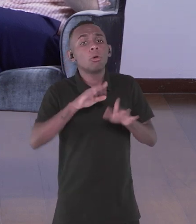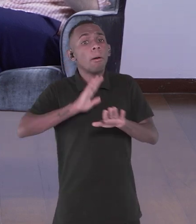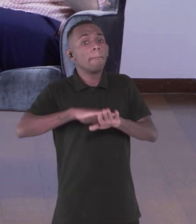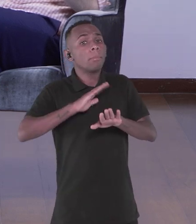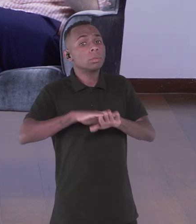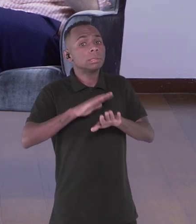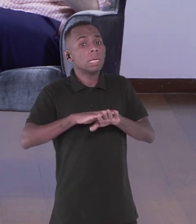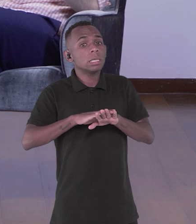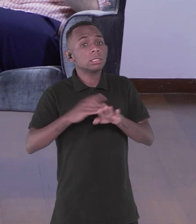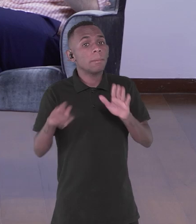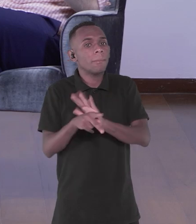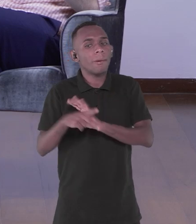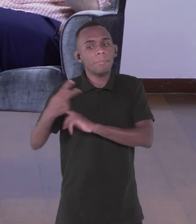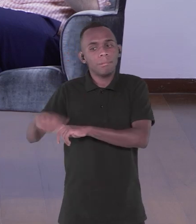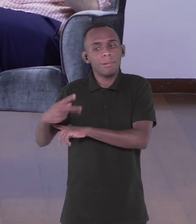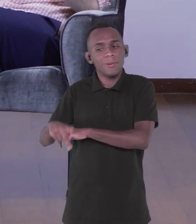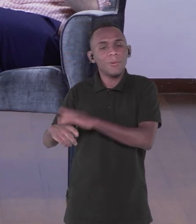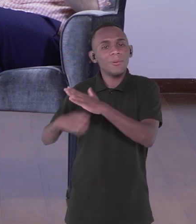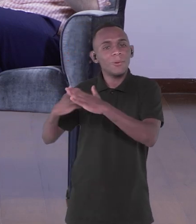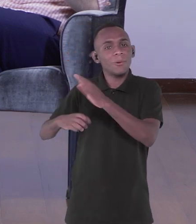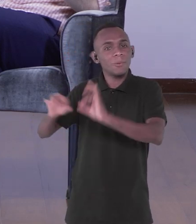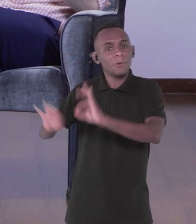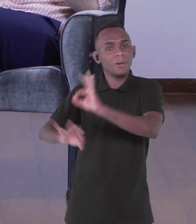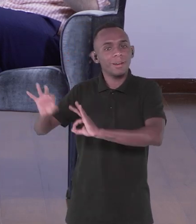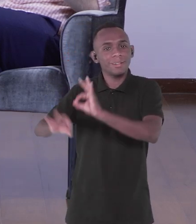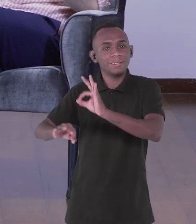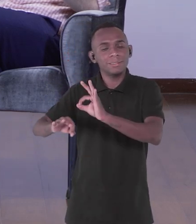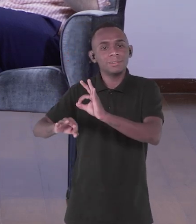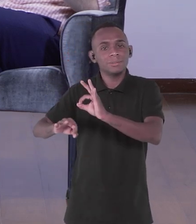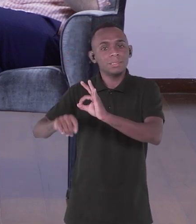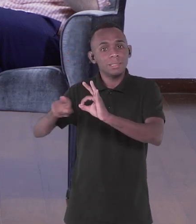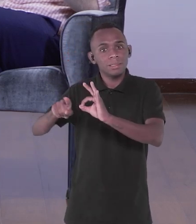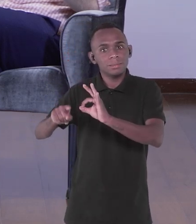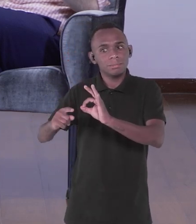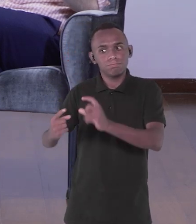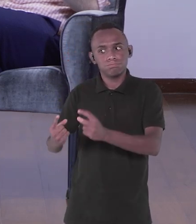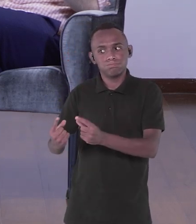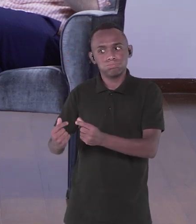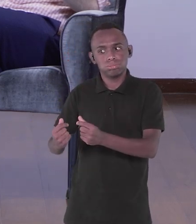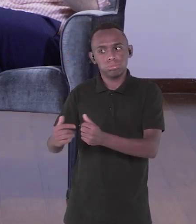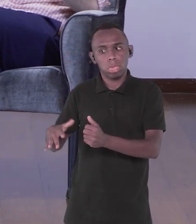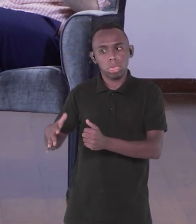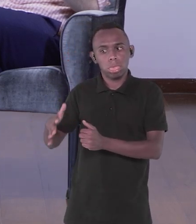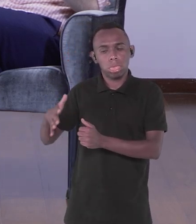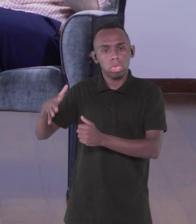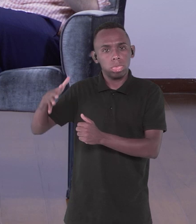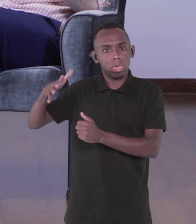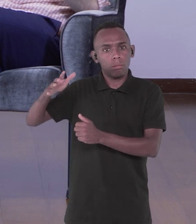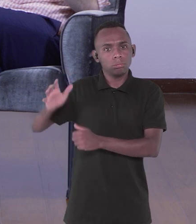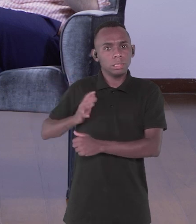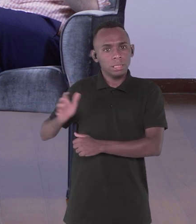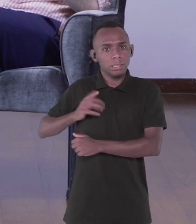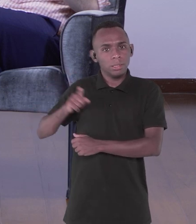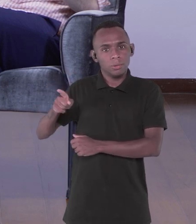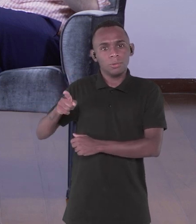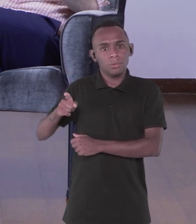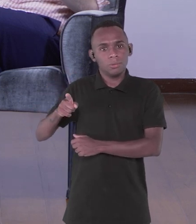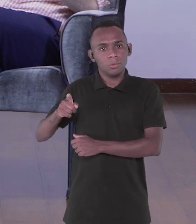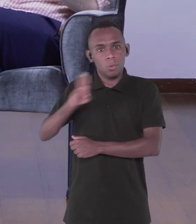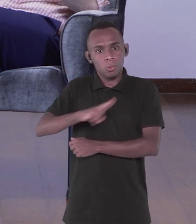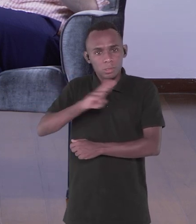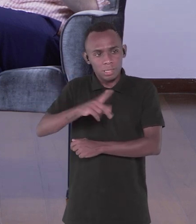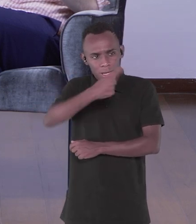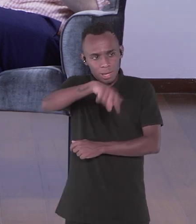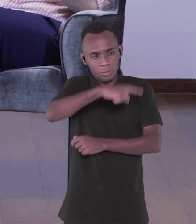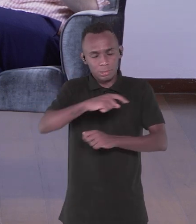desse tamanho que controla o futebol e que fica bilionária com a nossa emoção. E eu me